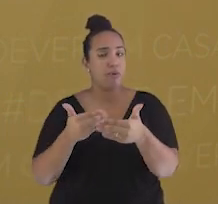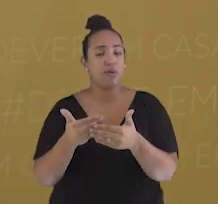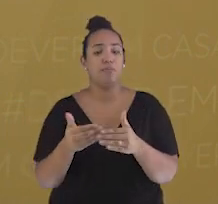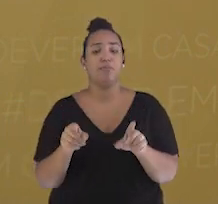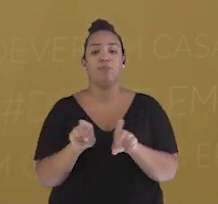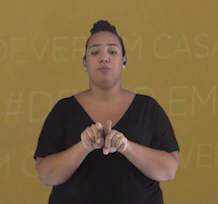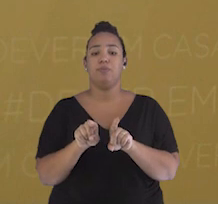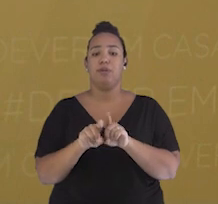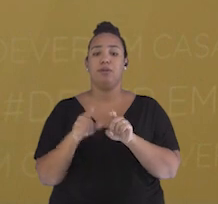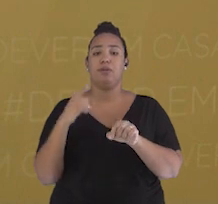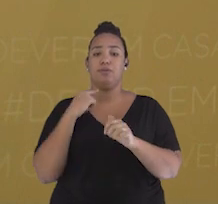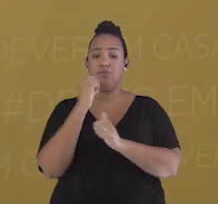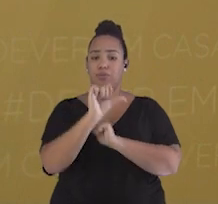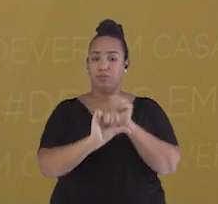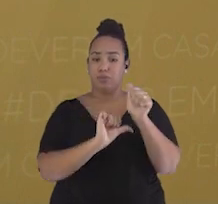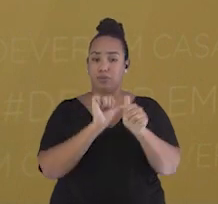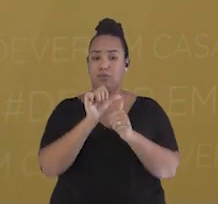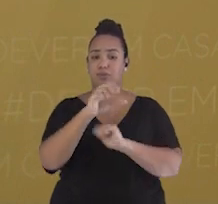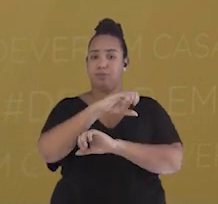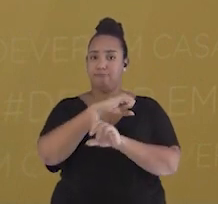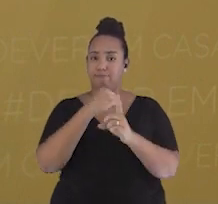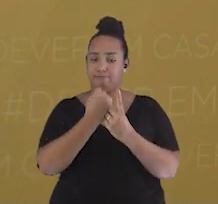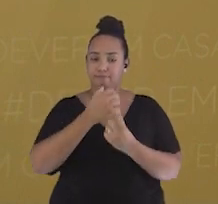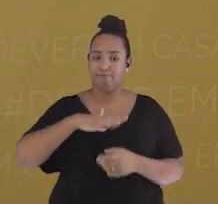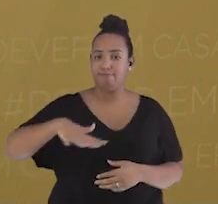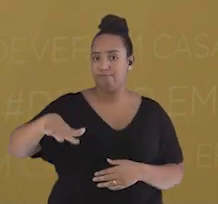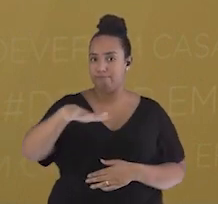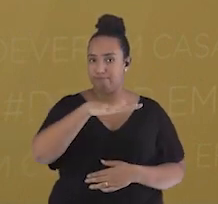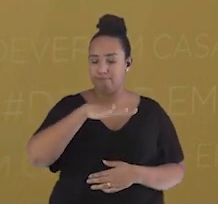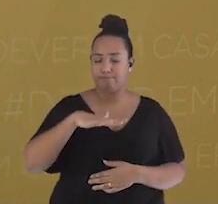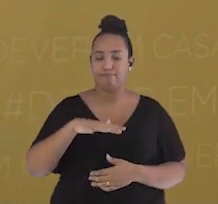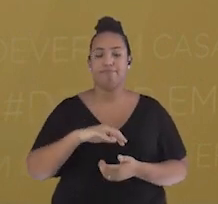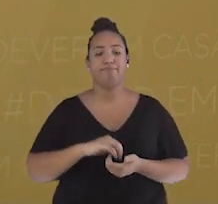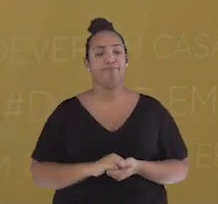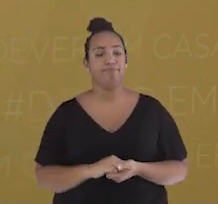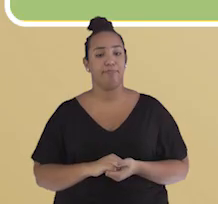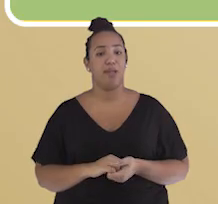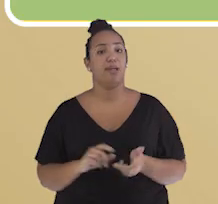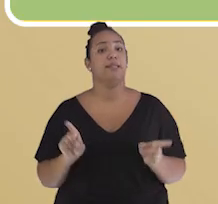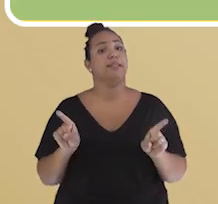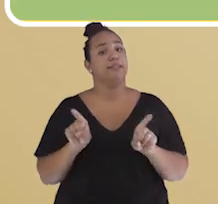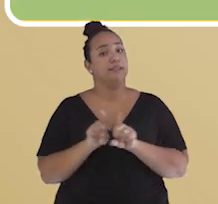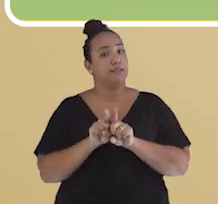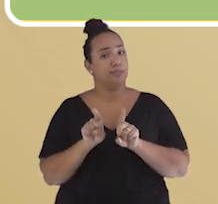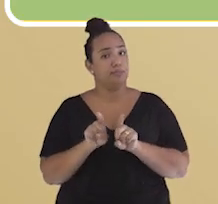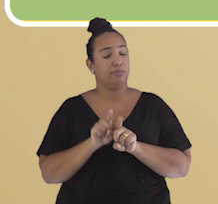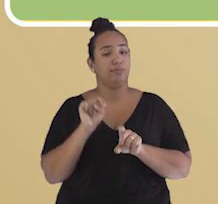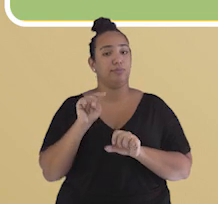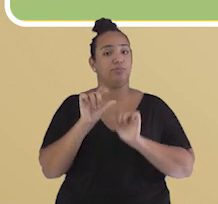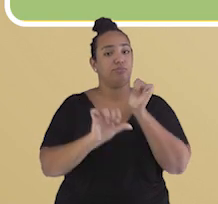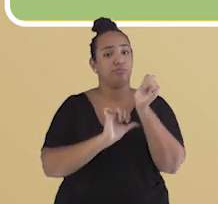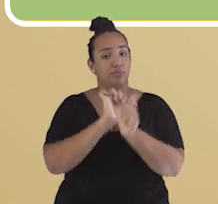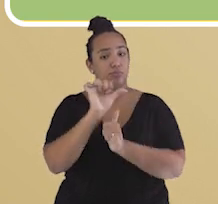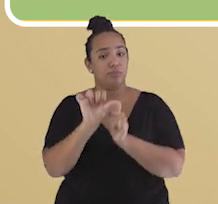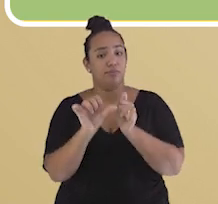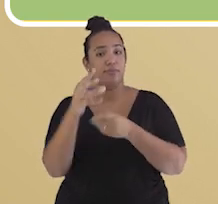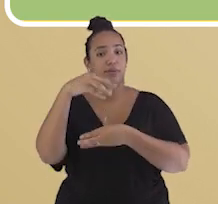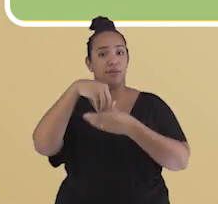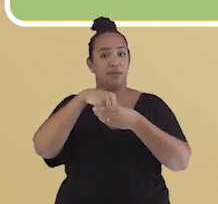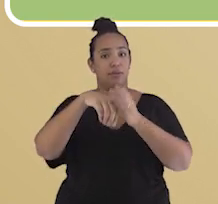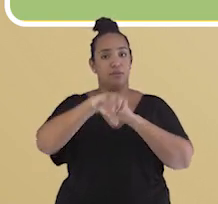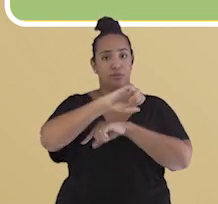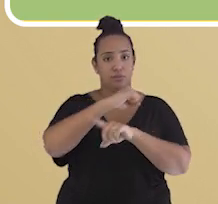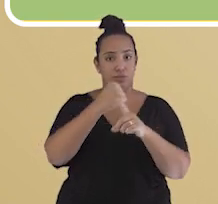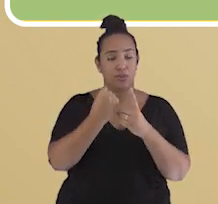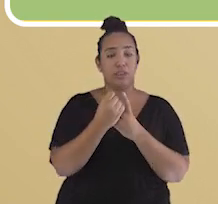foram tão populosas e com infraestruturas tão organizadas como conhecemos hoje. Elas foram se modificando ao longo